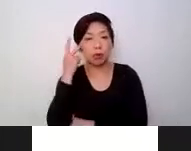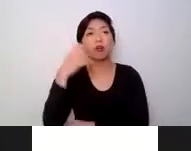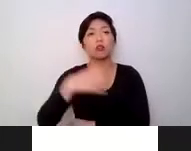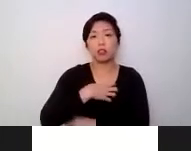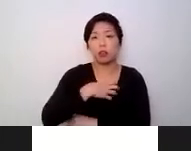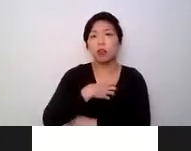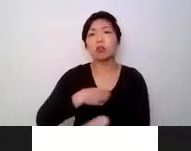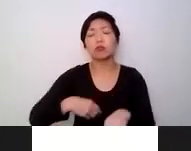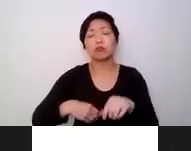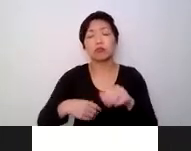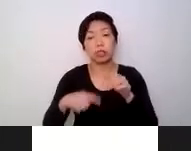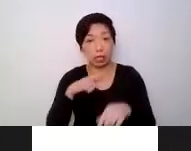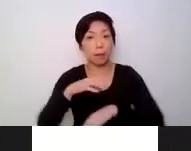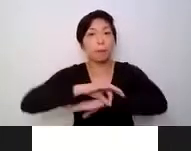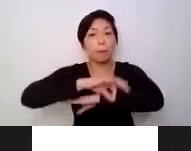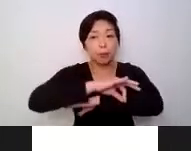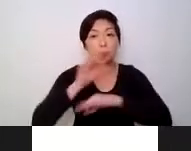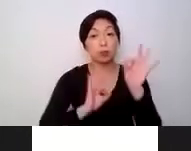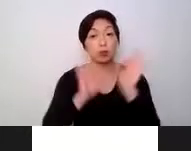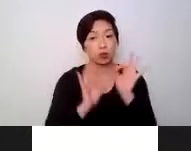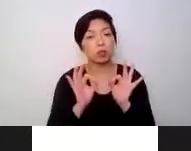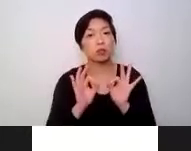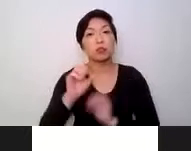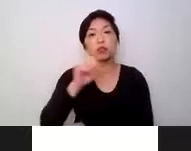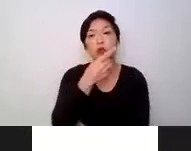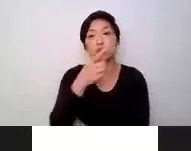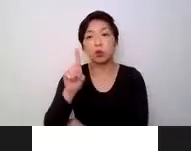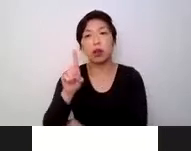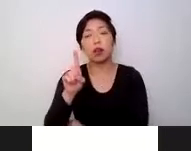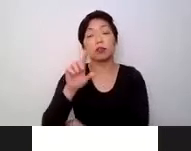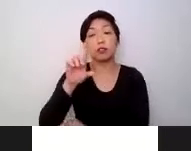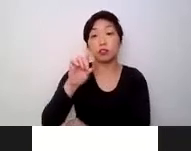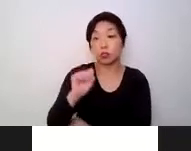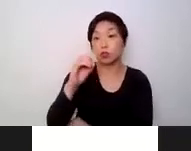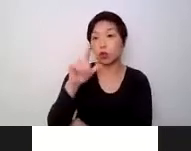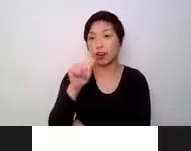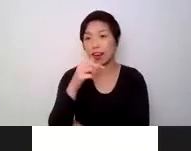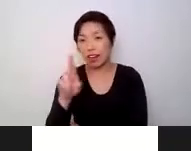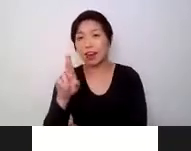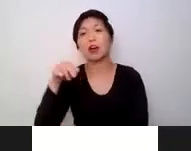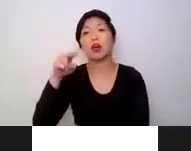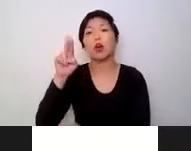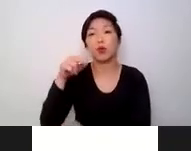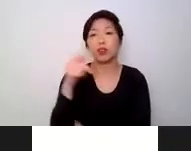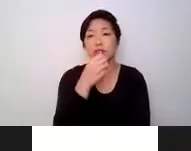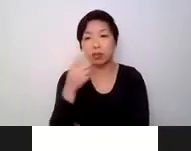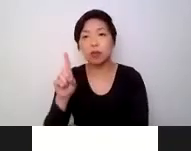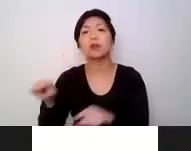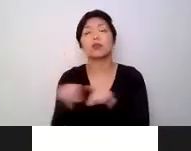Museu do Solar do União também as intervenções na Ladeira da